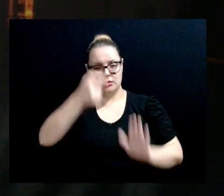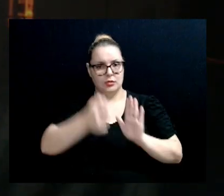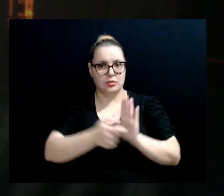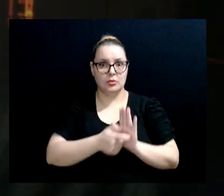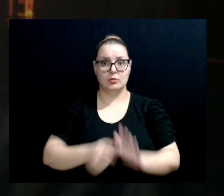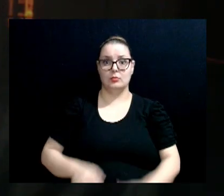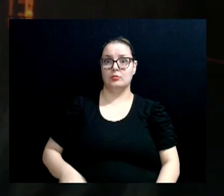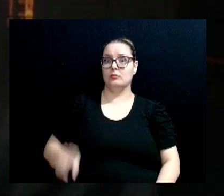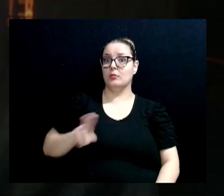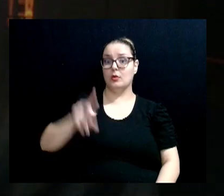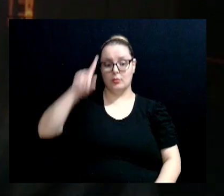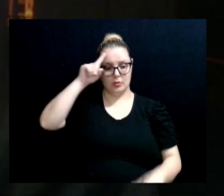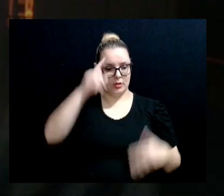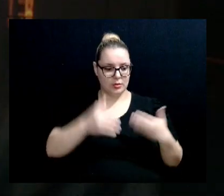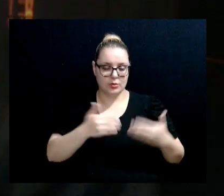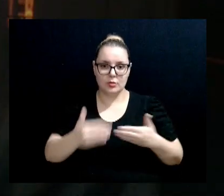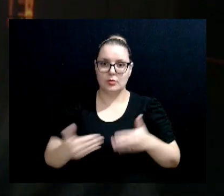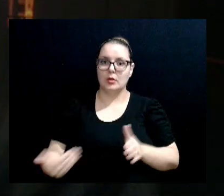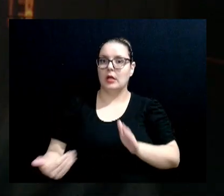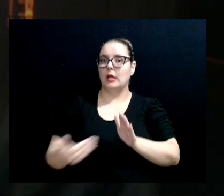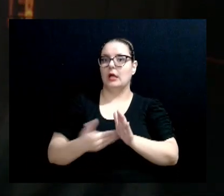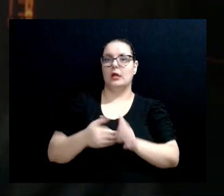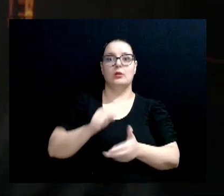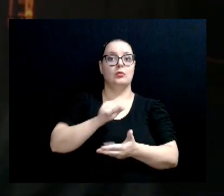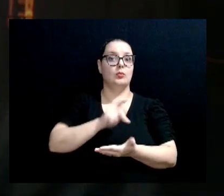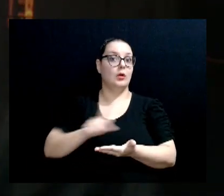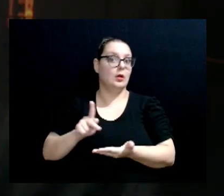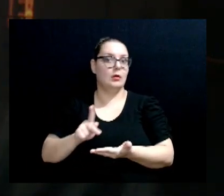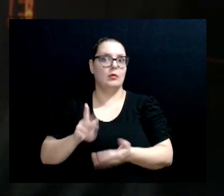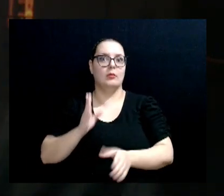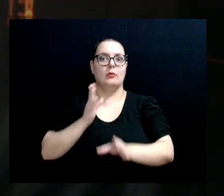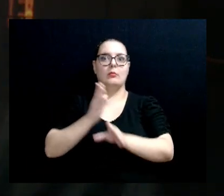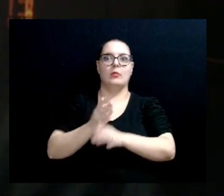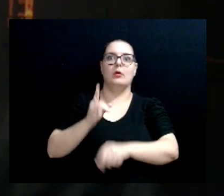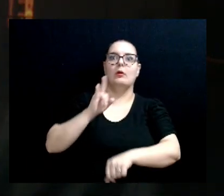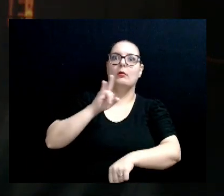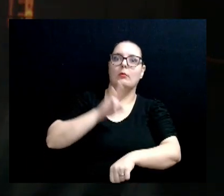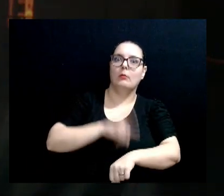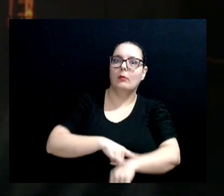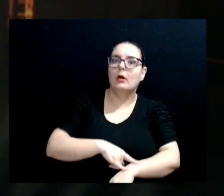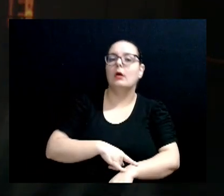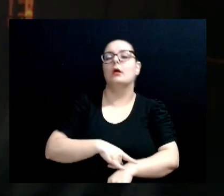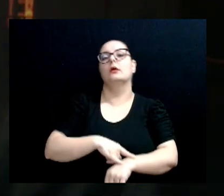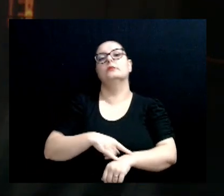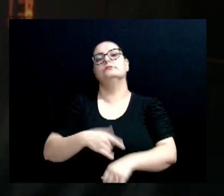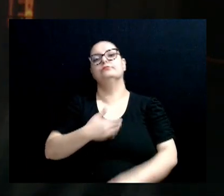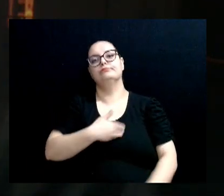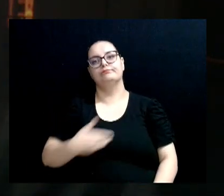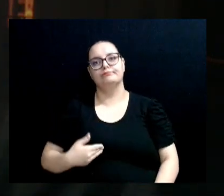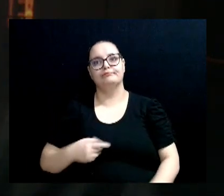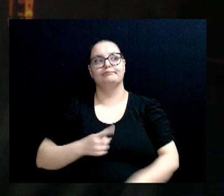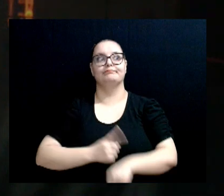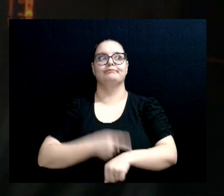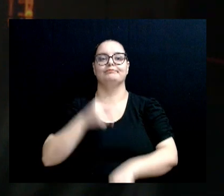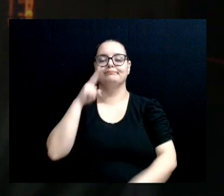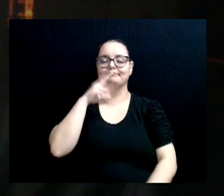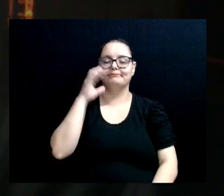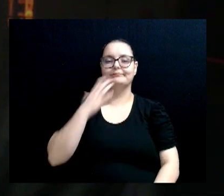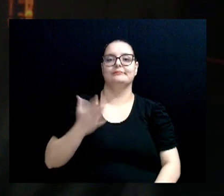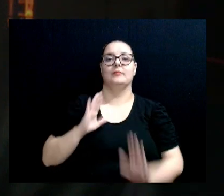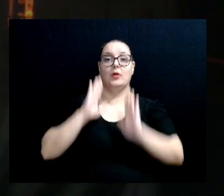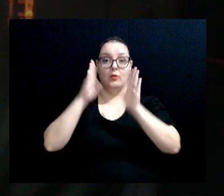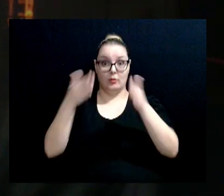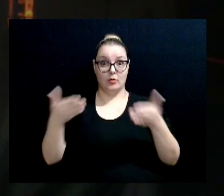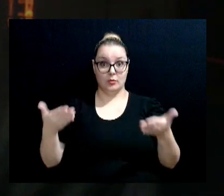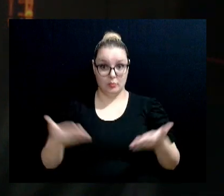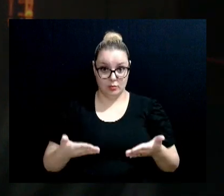rotina, até os aplicativos para encontrar banheiros públicos em situações de emergência. Mas o foco do nosso programa hoje são os